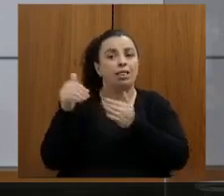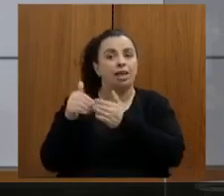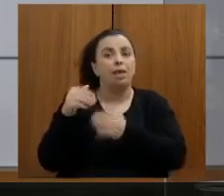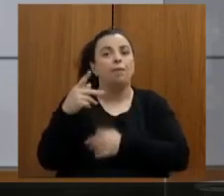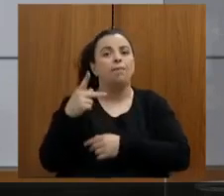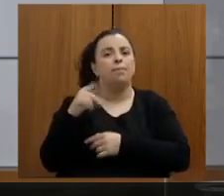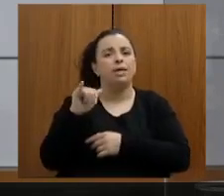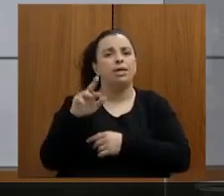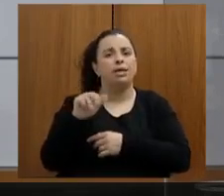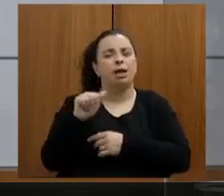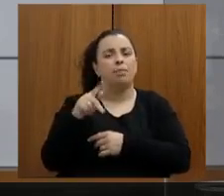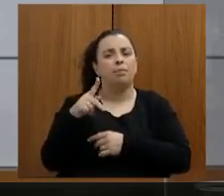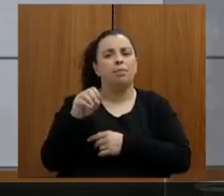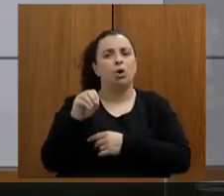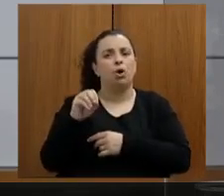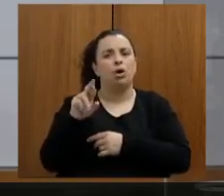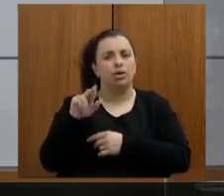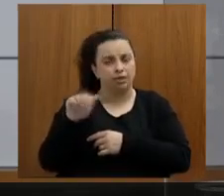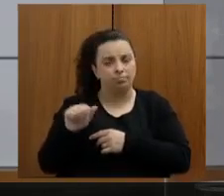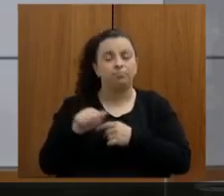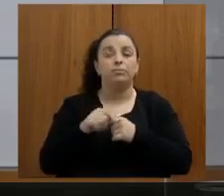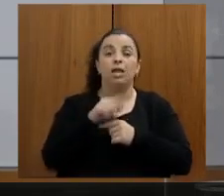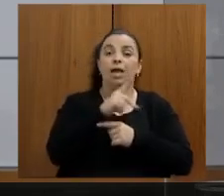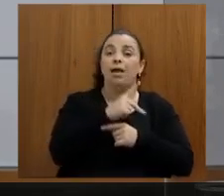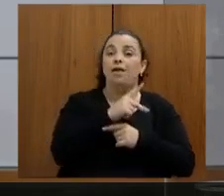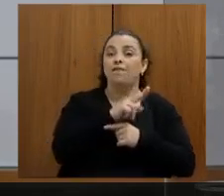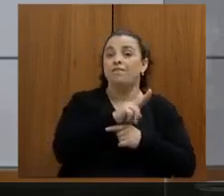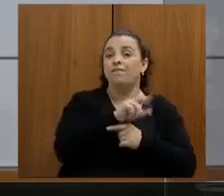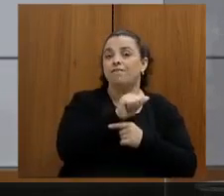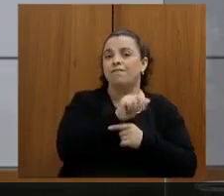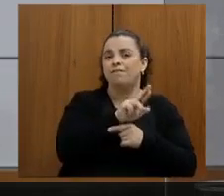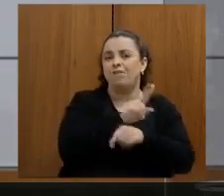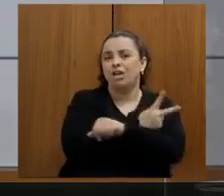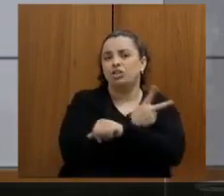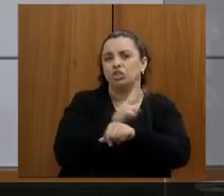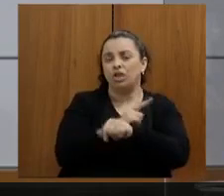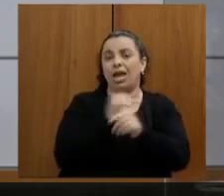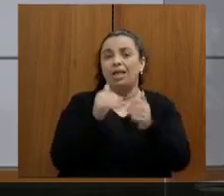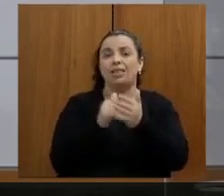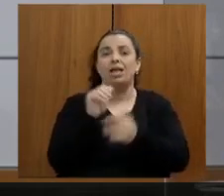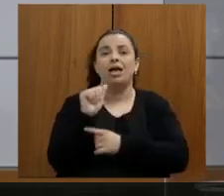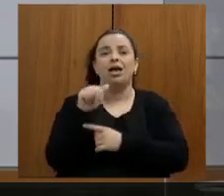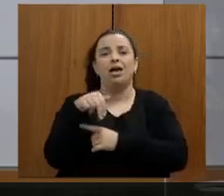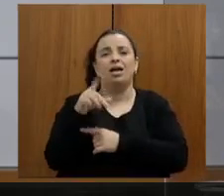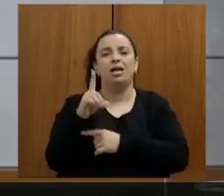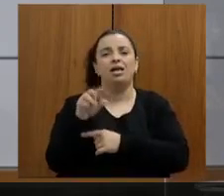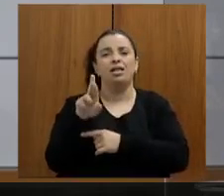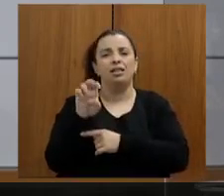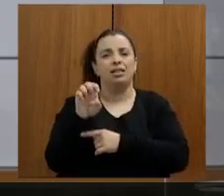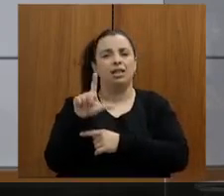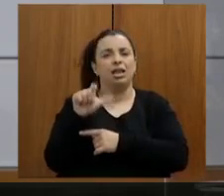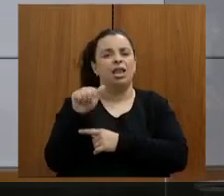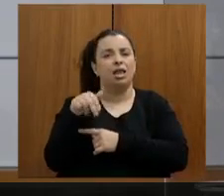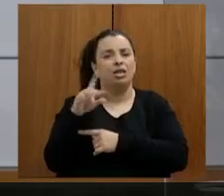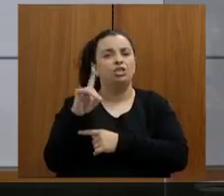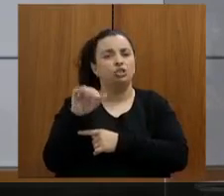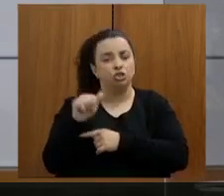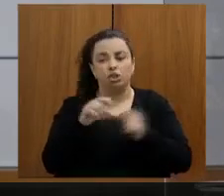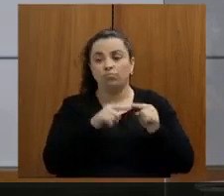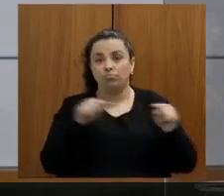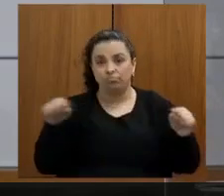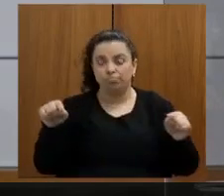Varginha Andrelândia na Ferrovia do Aço 143km Ouro Preto